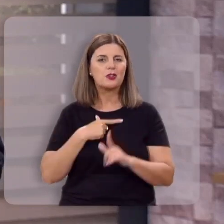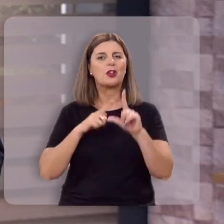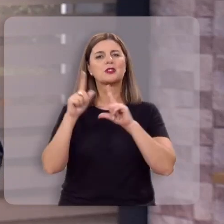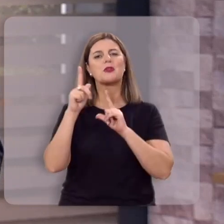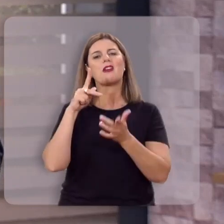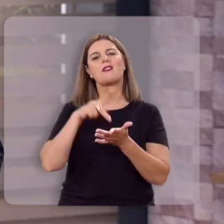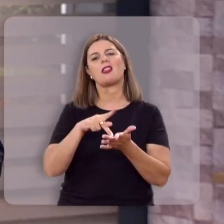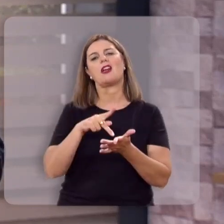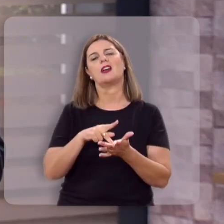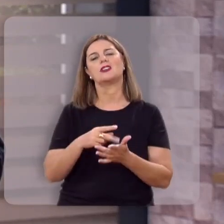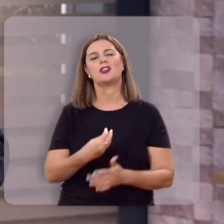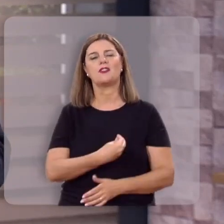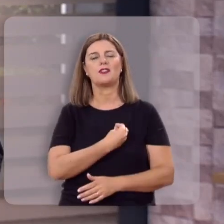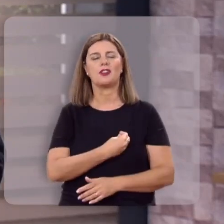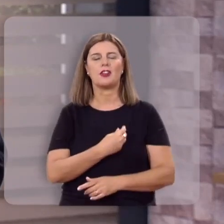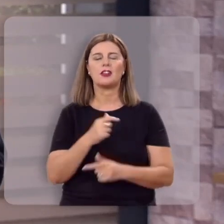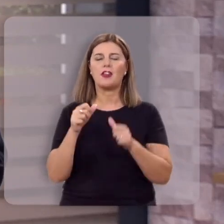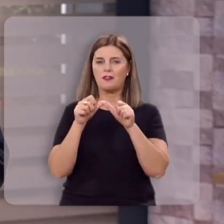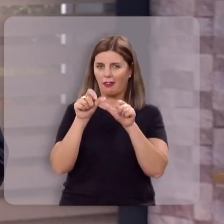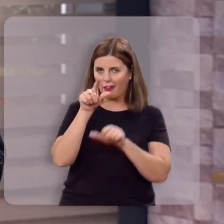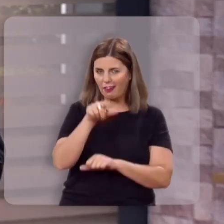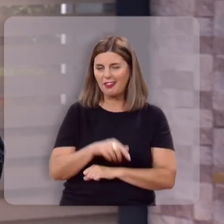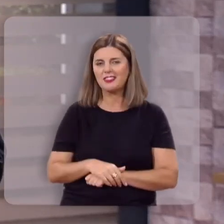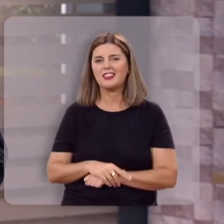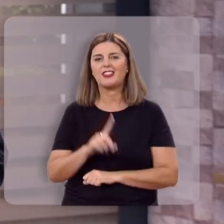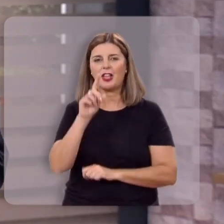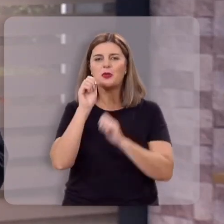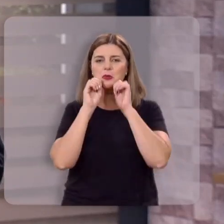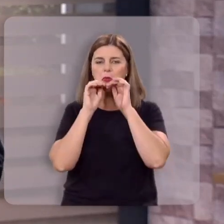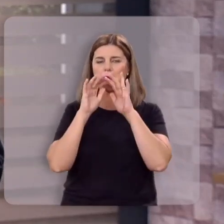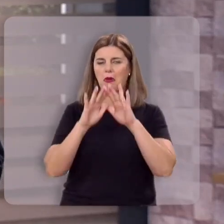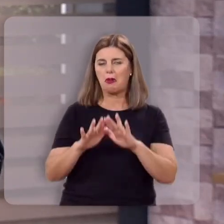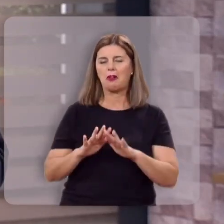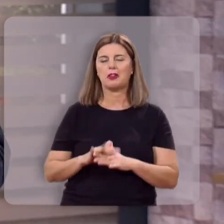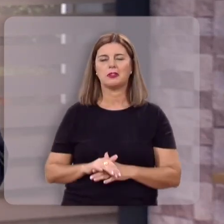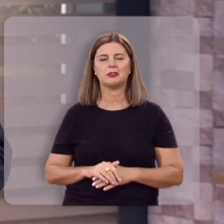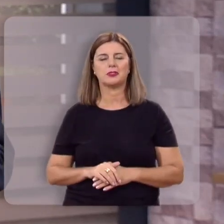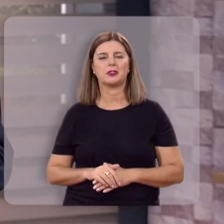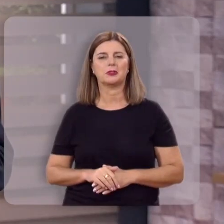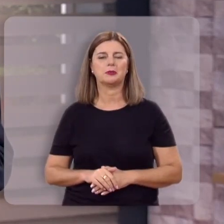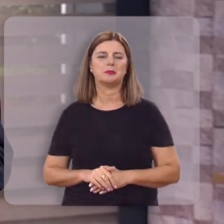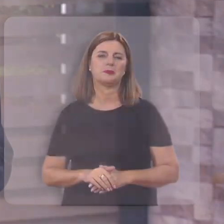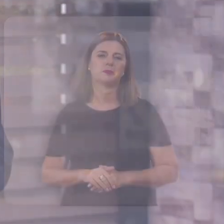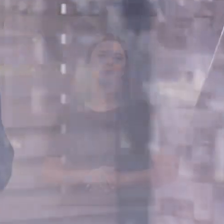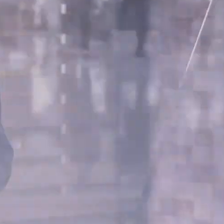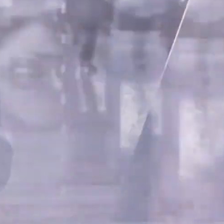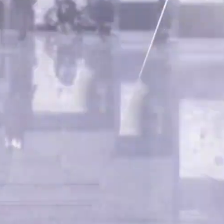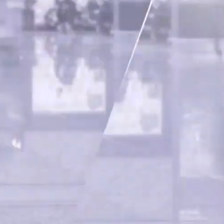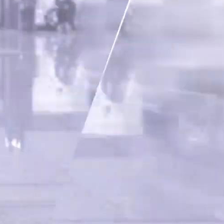programa Verdade e Vida. Então, não sai daí e que Deus possa falar à sua mente e ao seu coração.